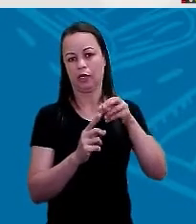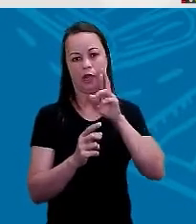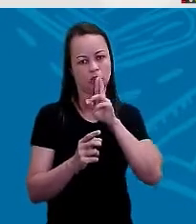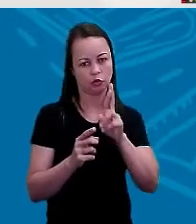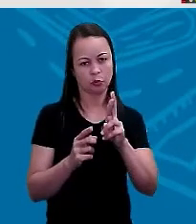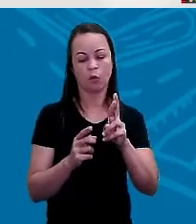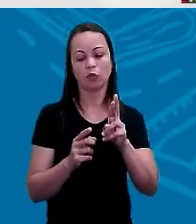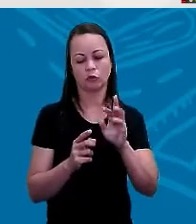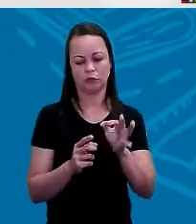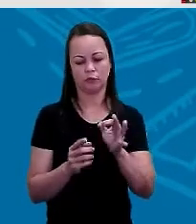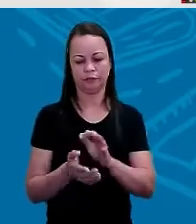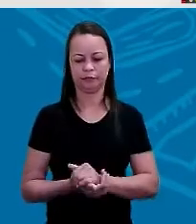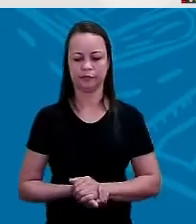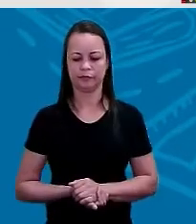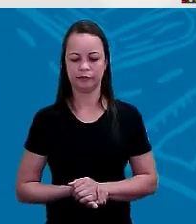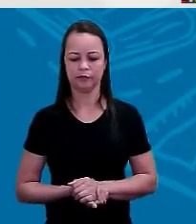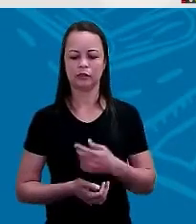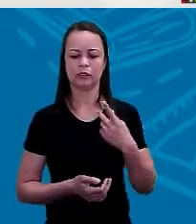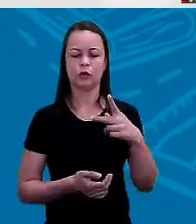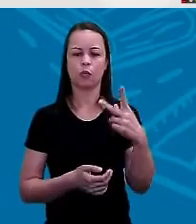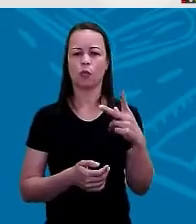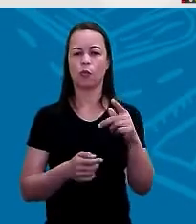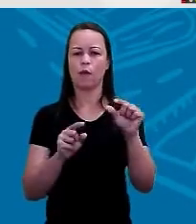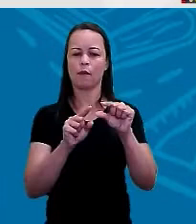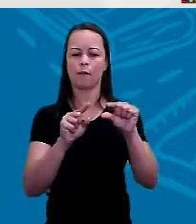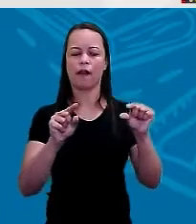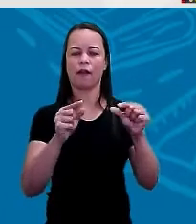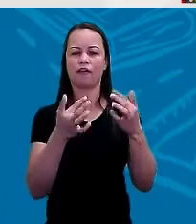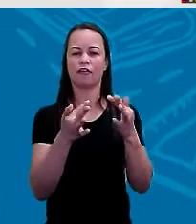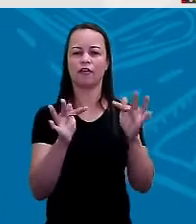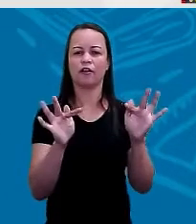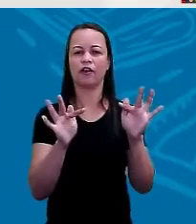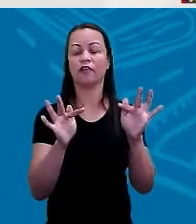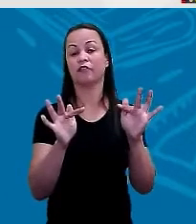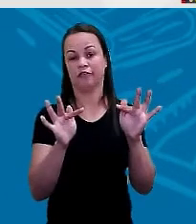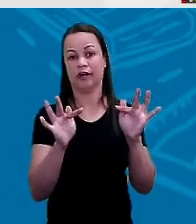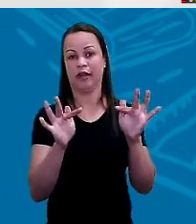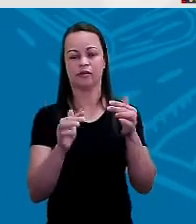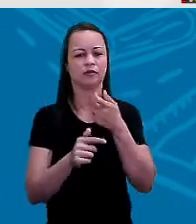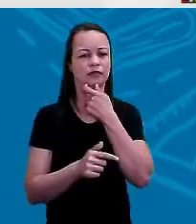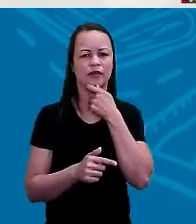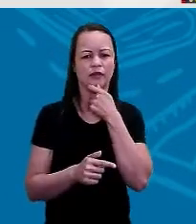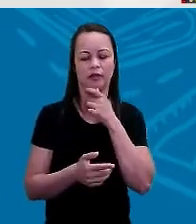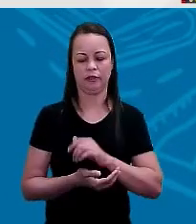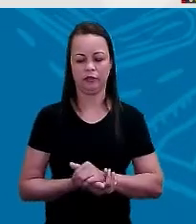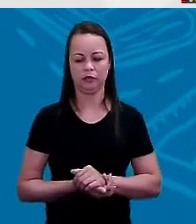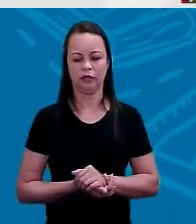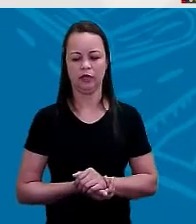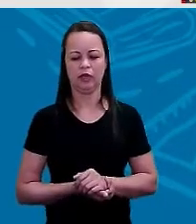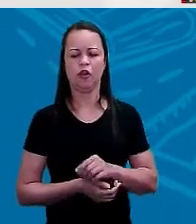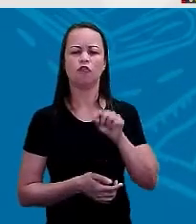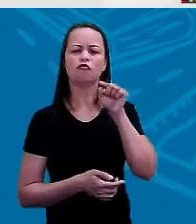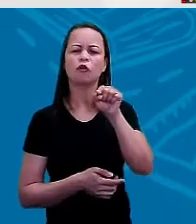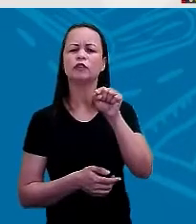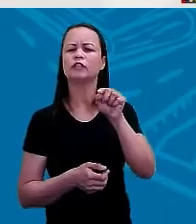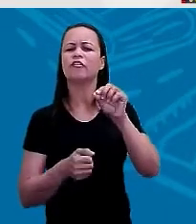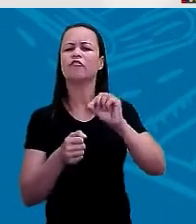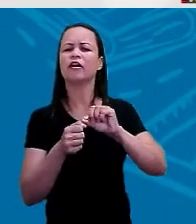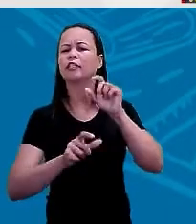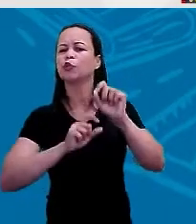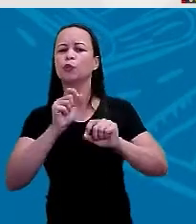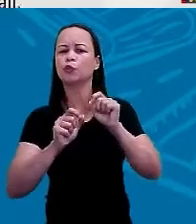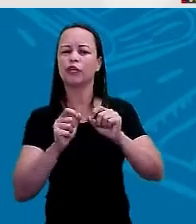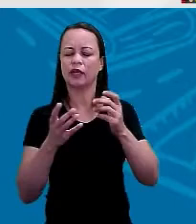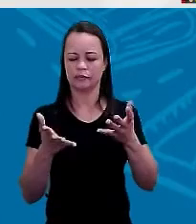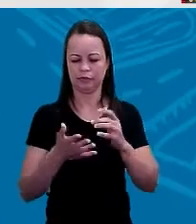pergunta. What were you doing? What were you doing? O que você estava fazendo? Yes, I was.